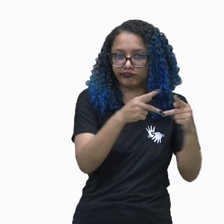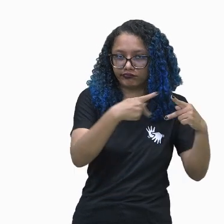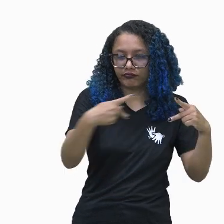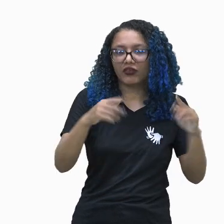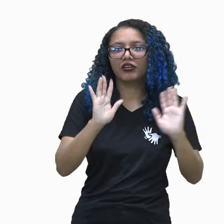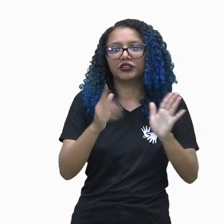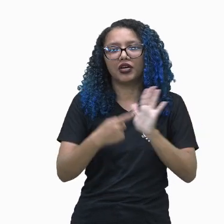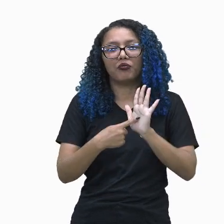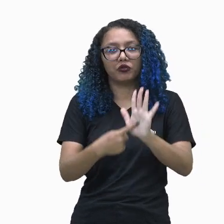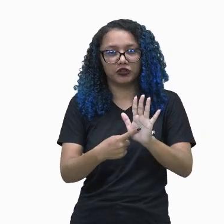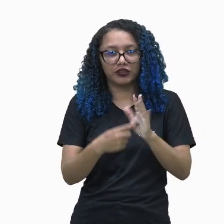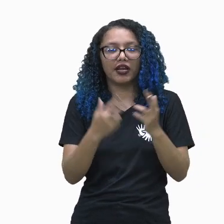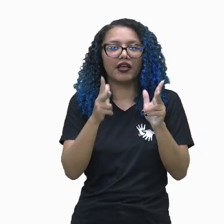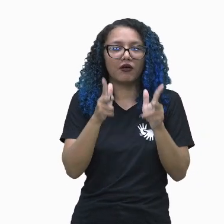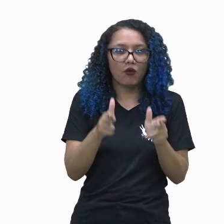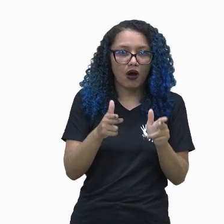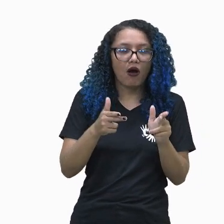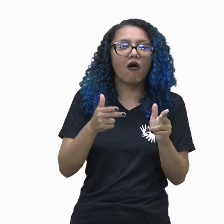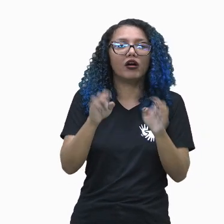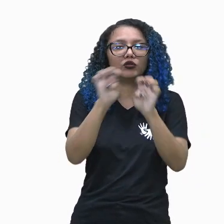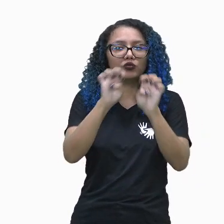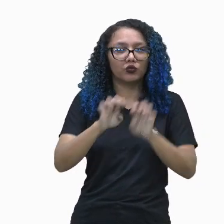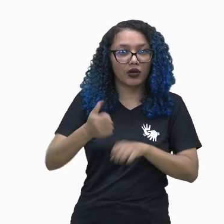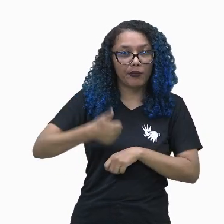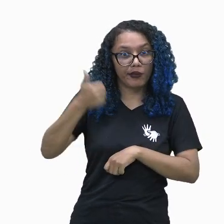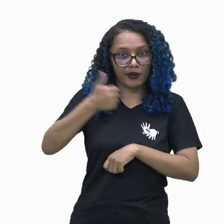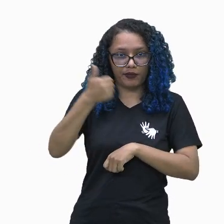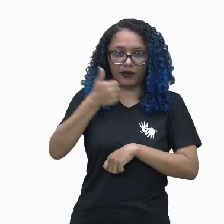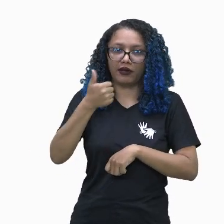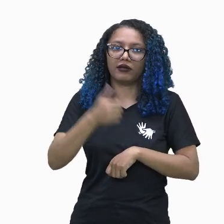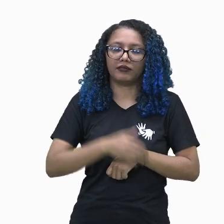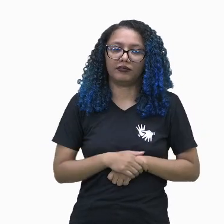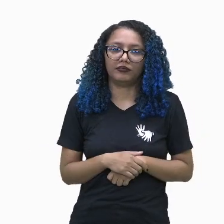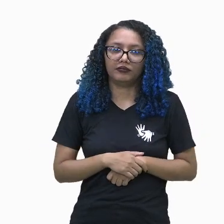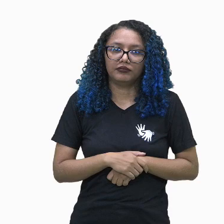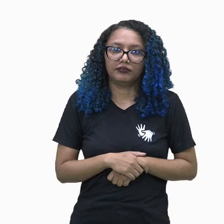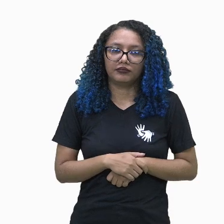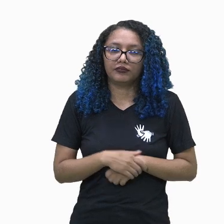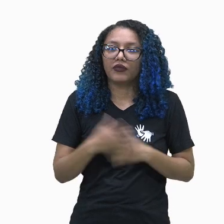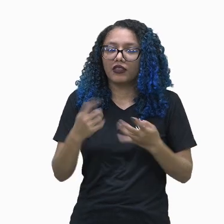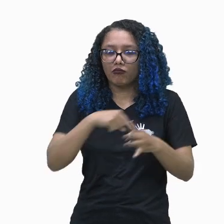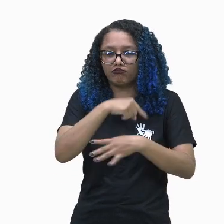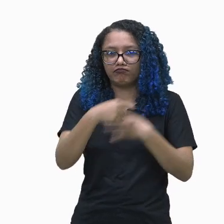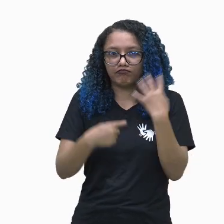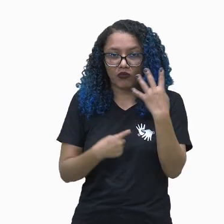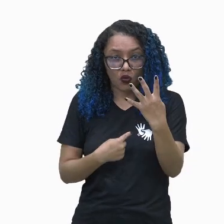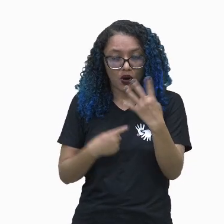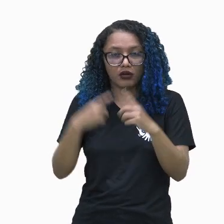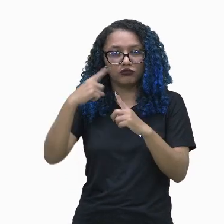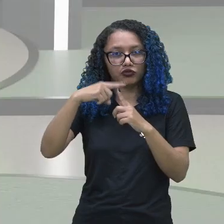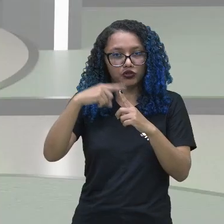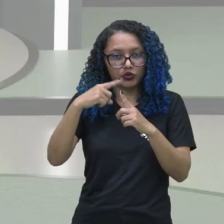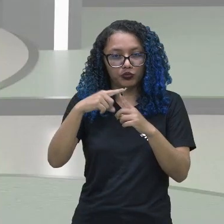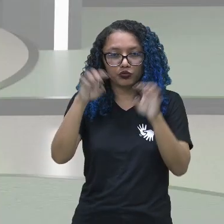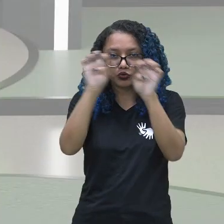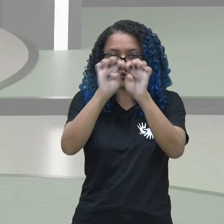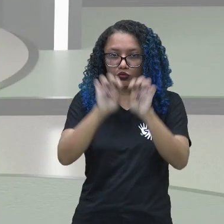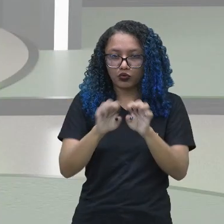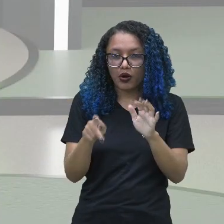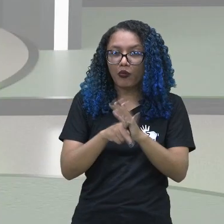estrutura primária anteriormente, né? Então, essas são as 4 estruturas de acordo